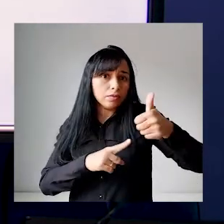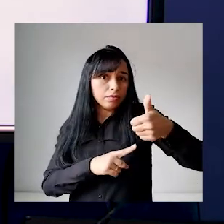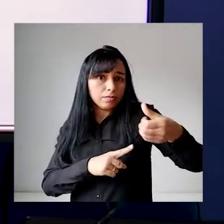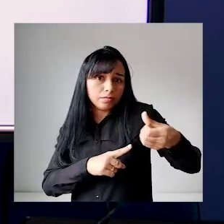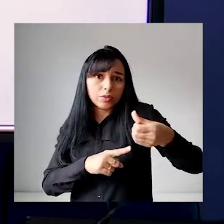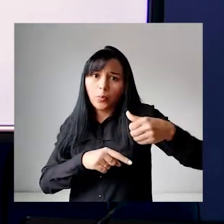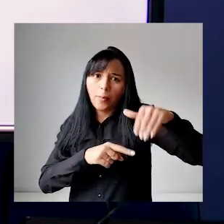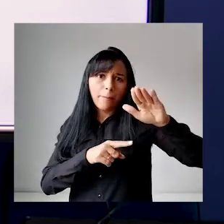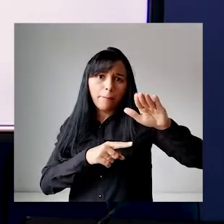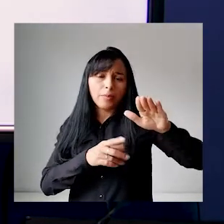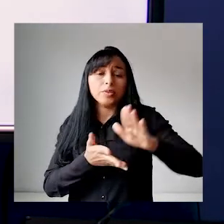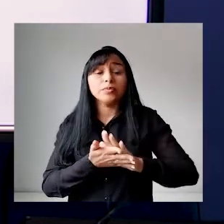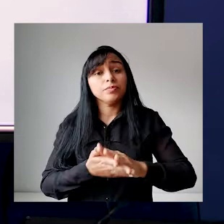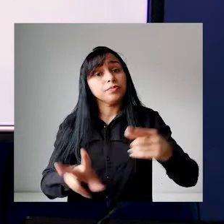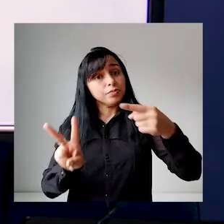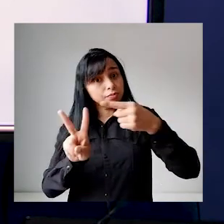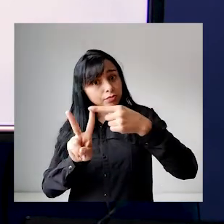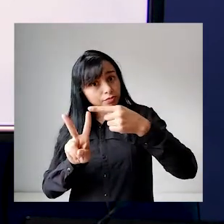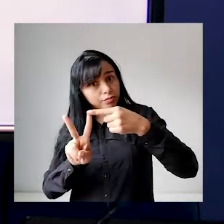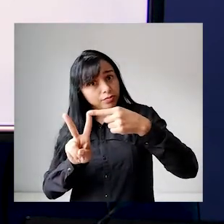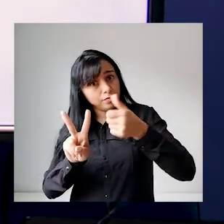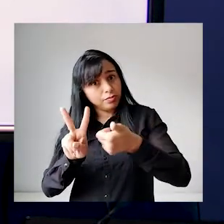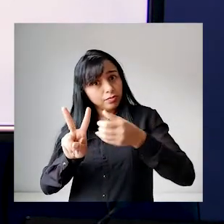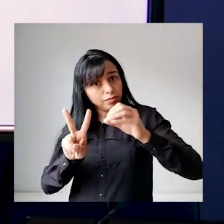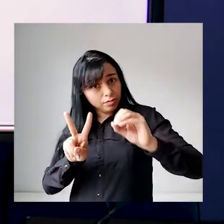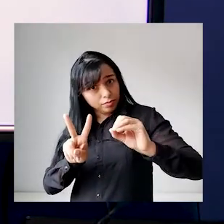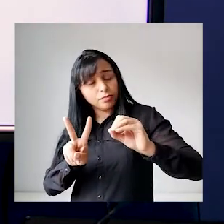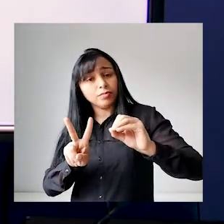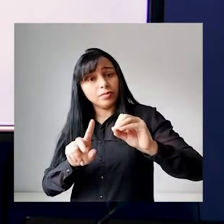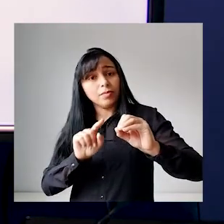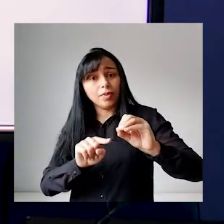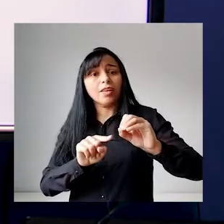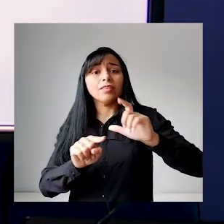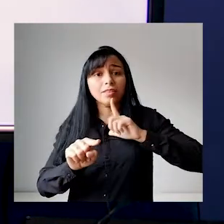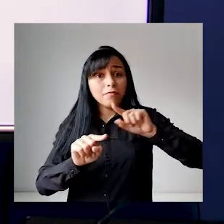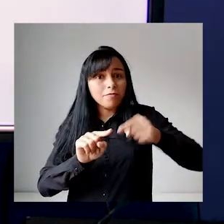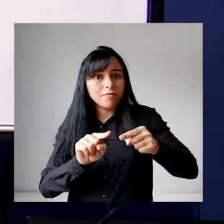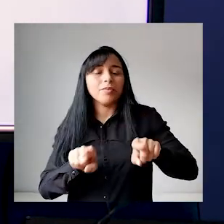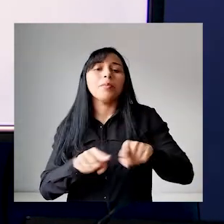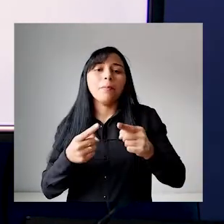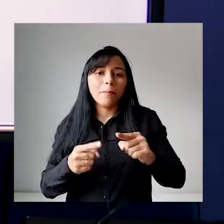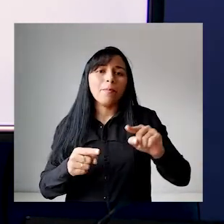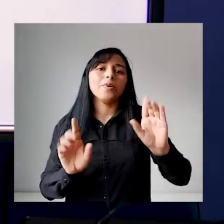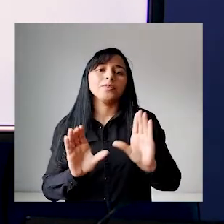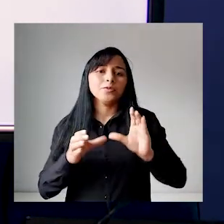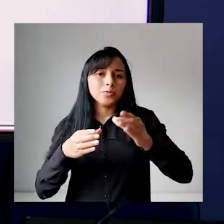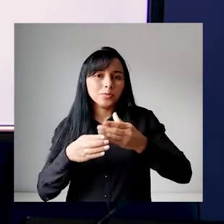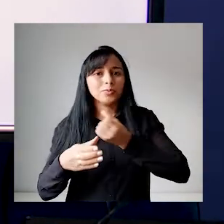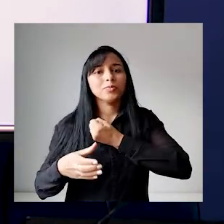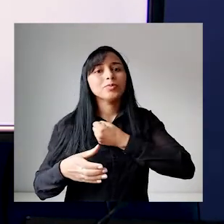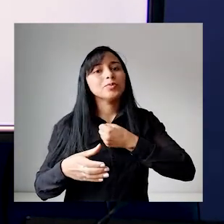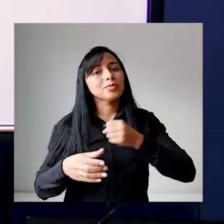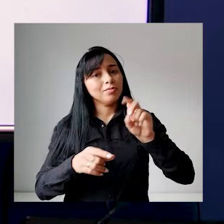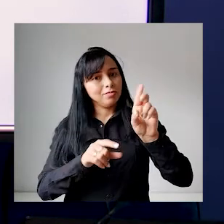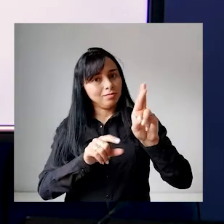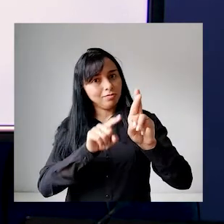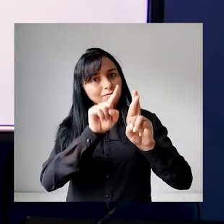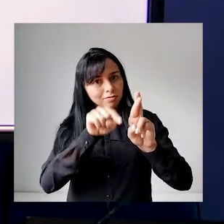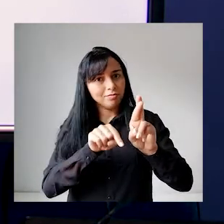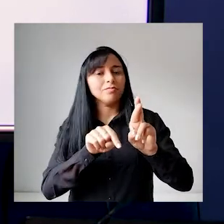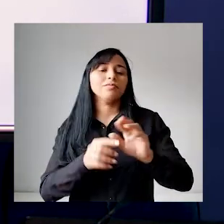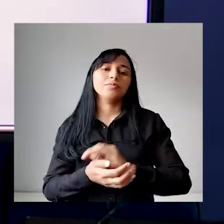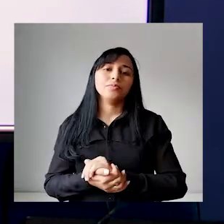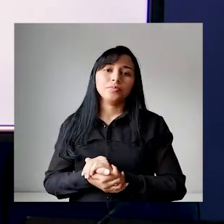de 10, ela não é exata, mas está definida no conjunto dos números reais, mais especificamente no conjunto dos